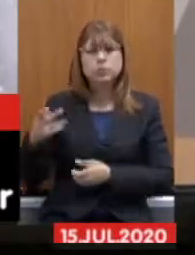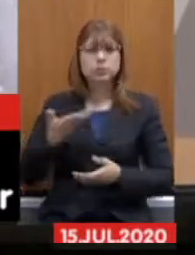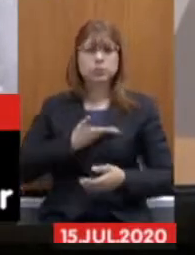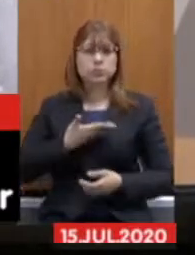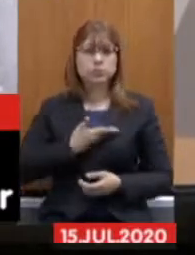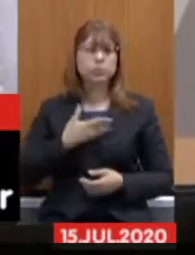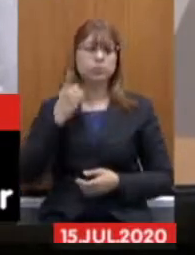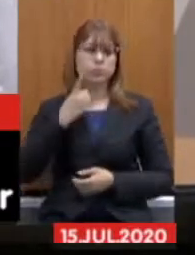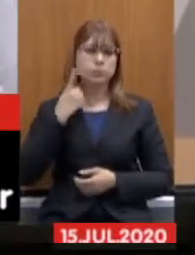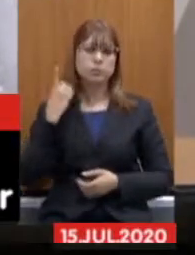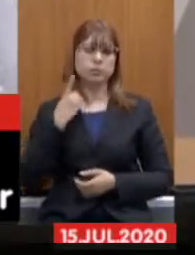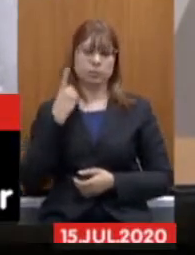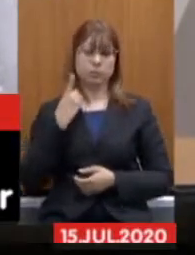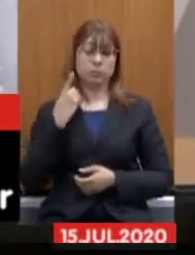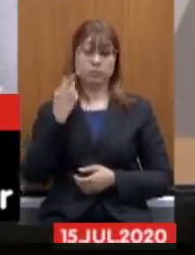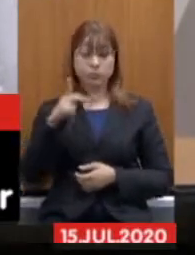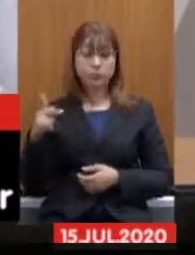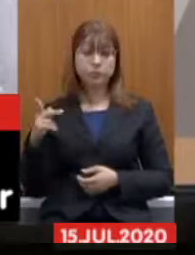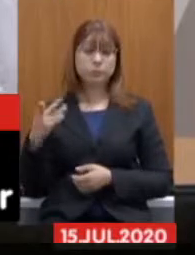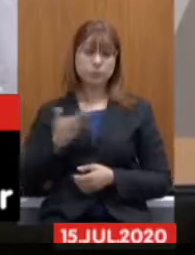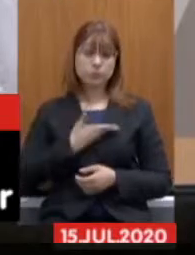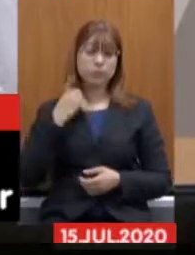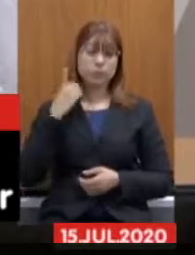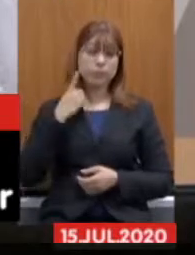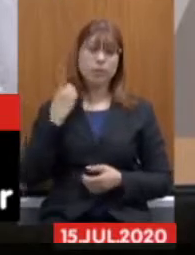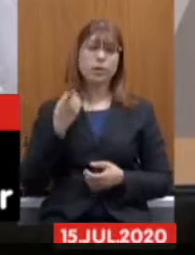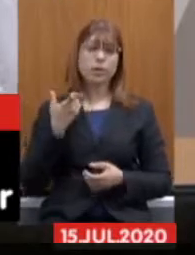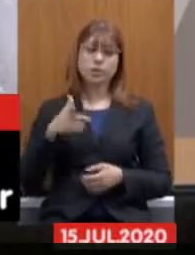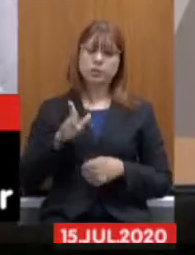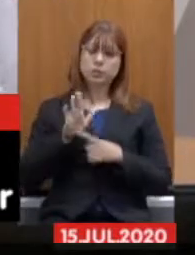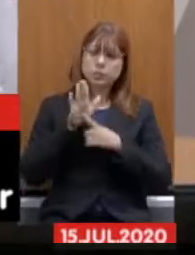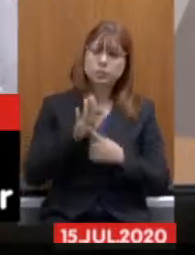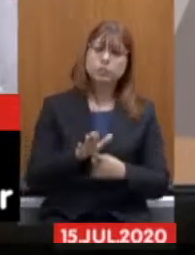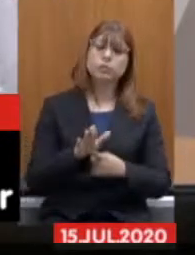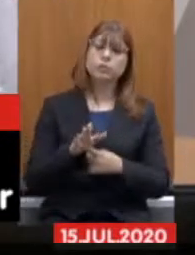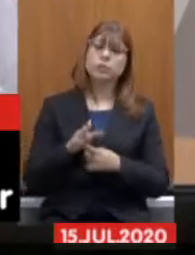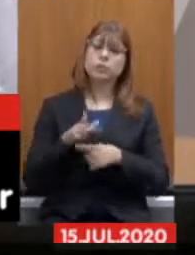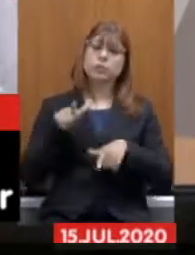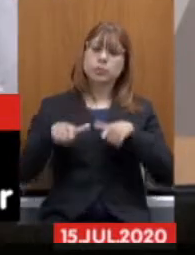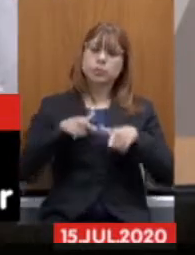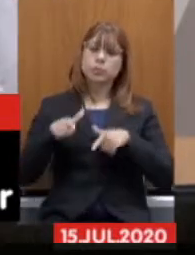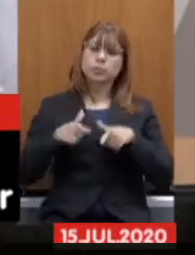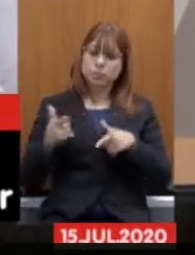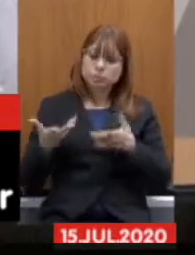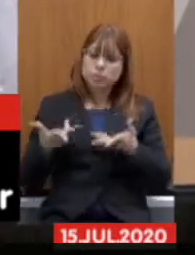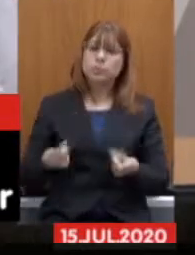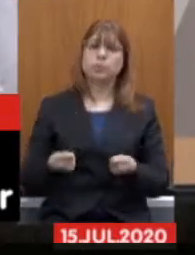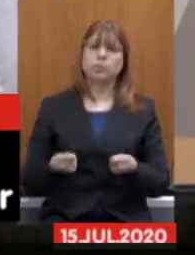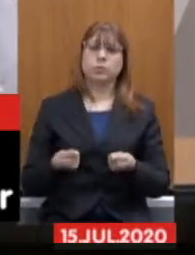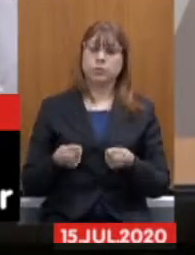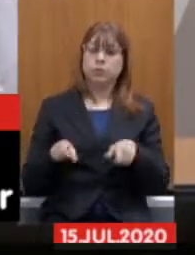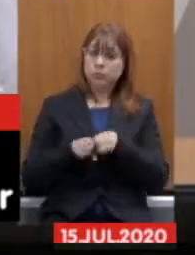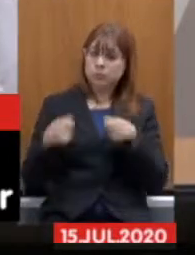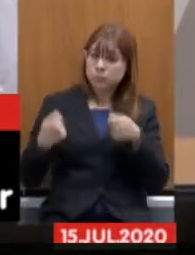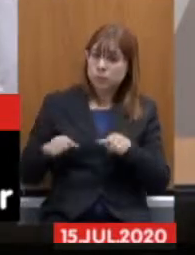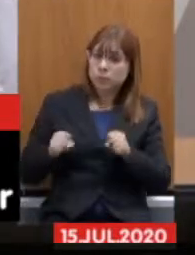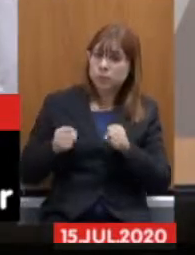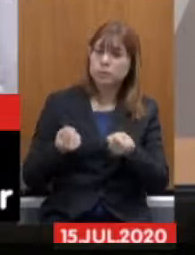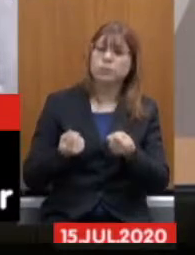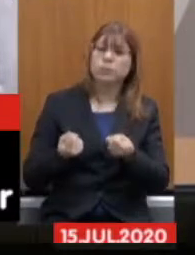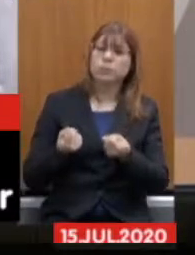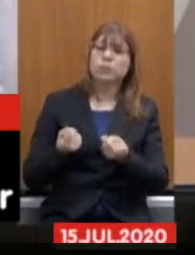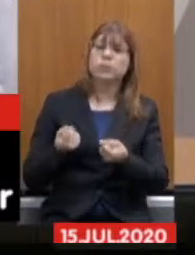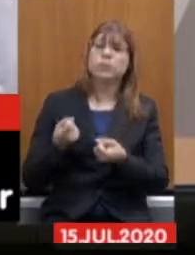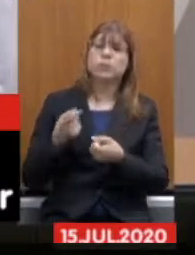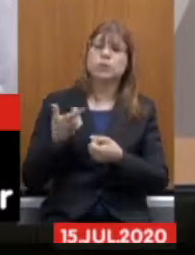seus pares para que seus pares existam seus mandatos em sua plenitude de fenda para que o poder